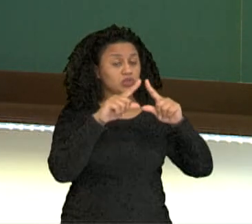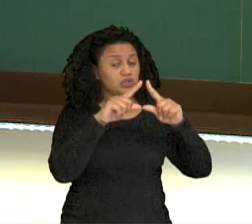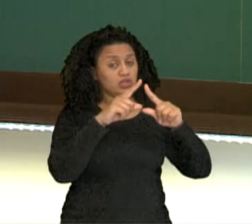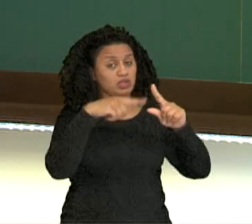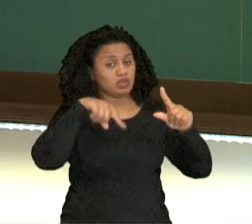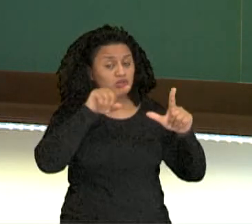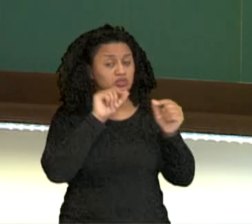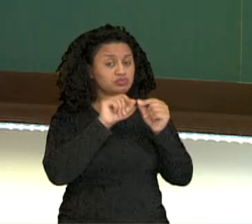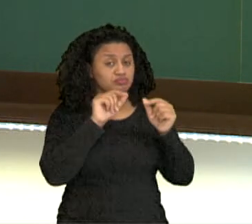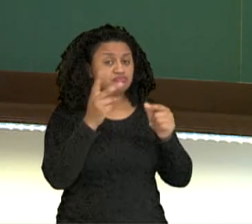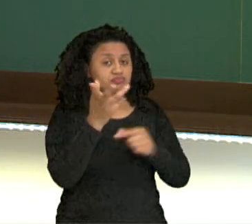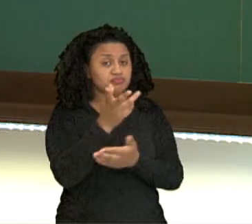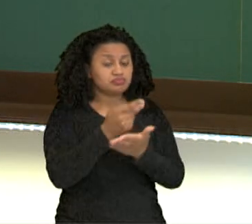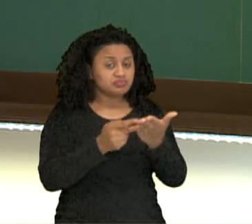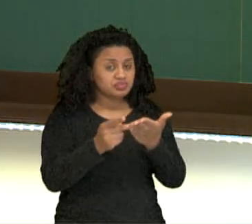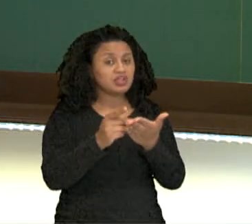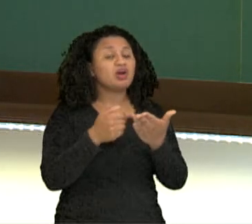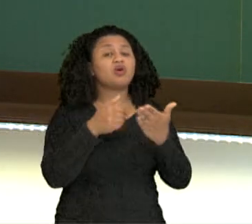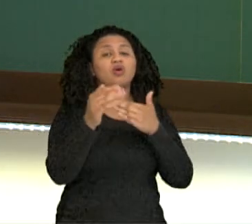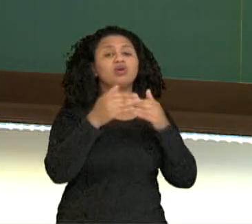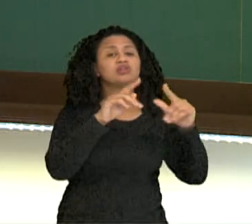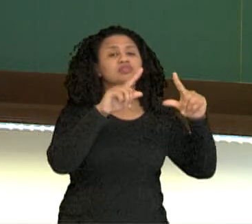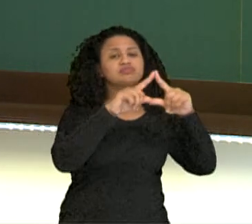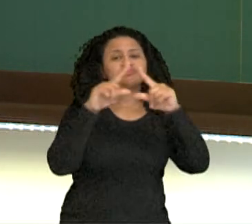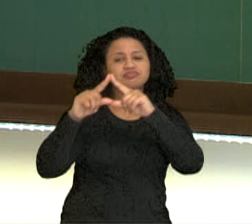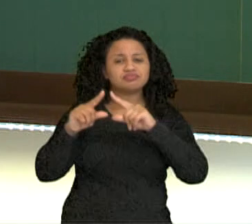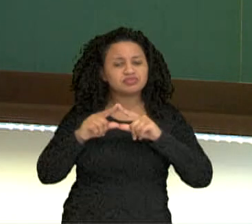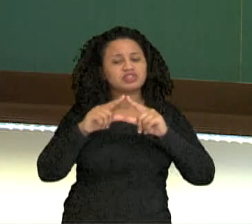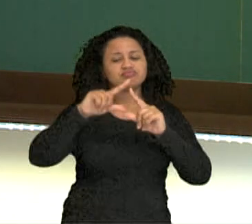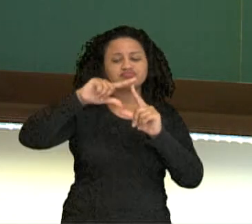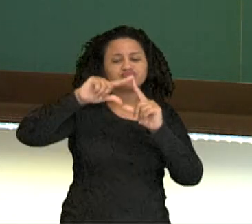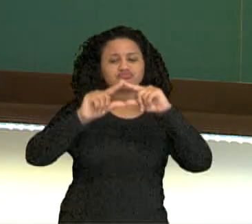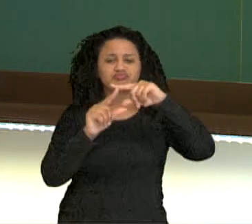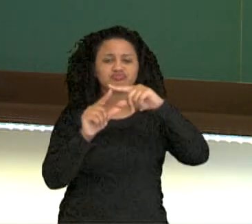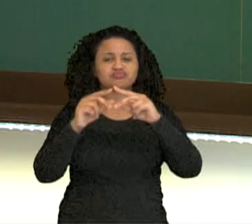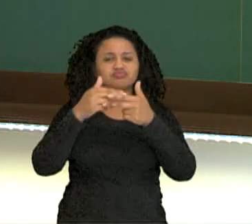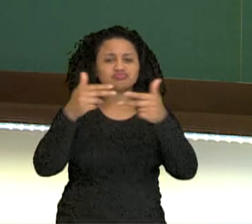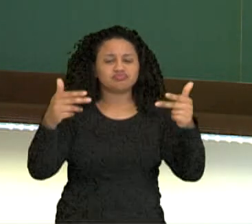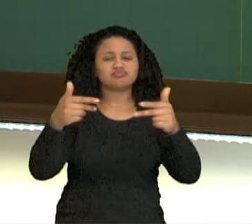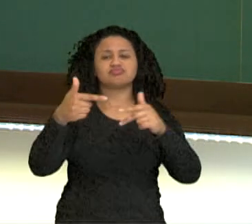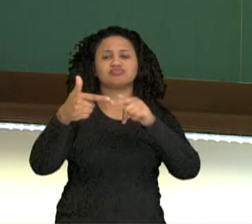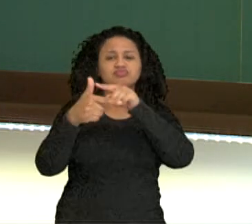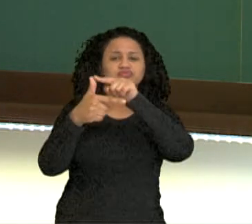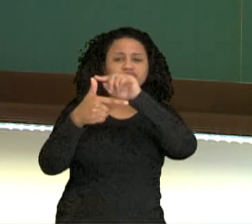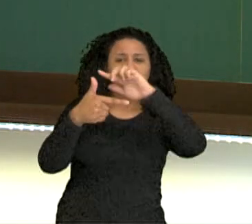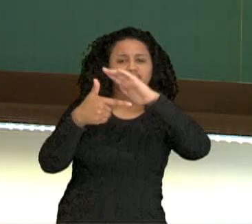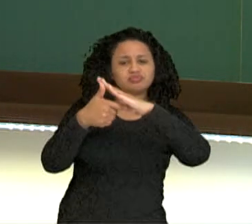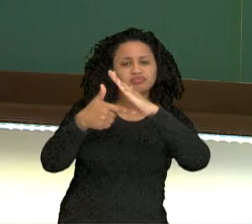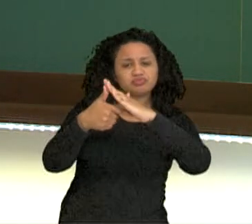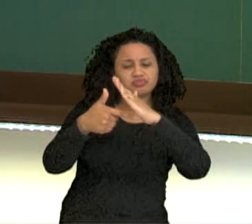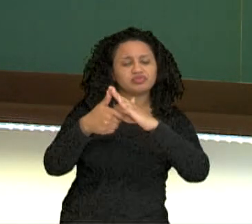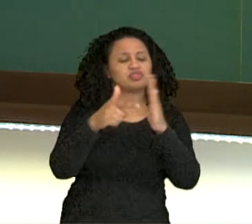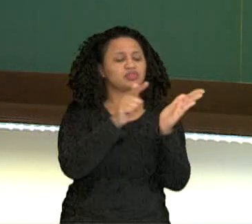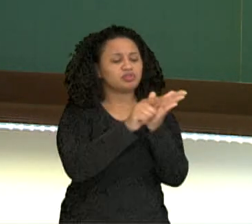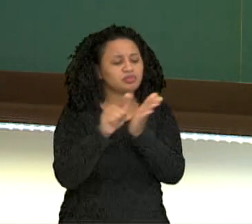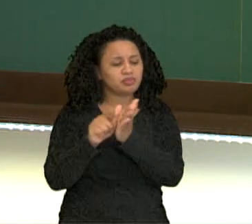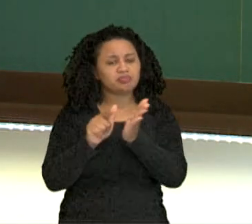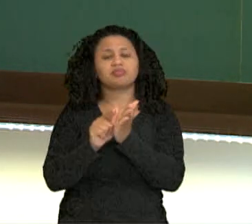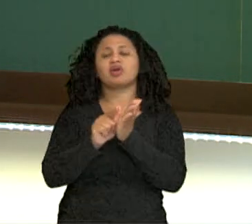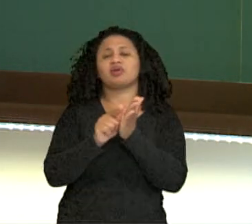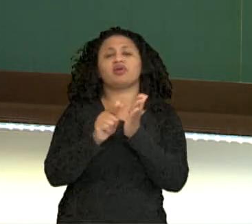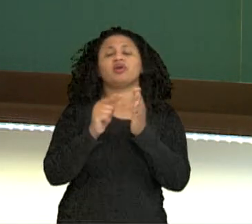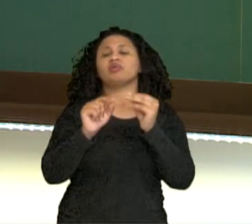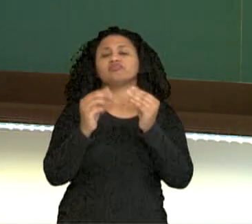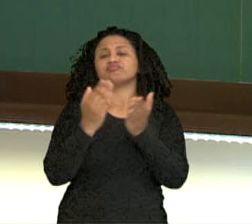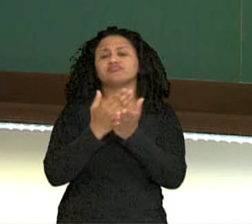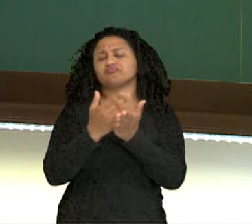fizemos os desenhos. Qualquer triângulo que você desenhar, tá? Numa folha de papel, na capa